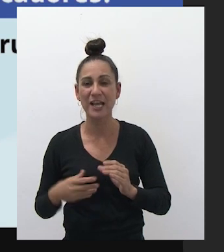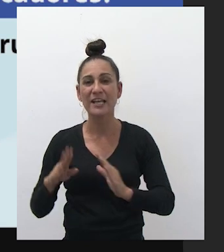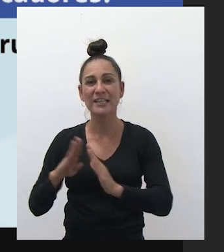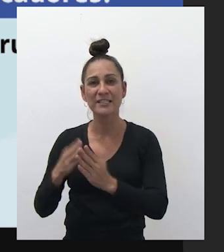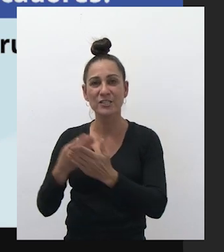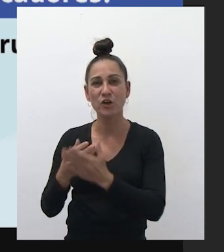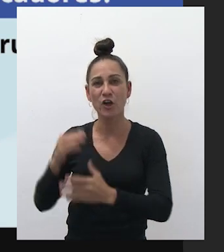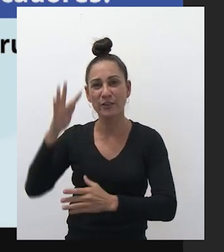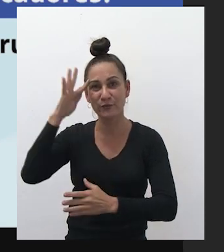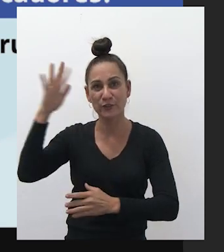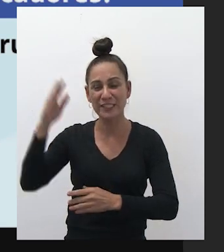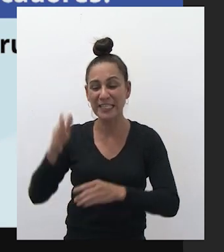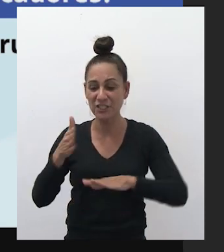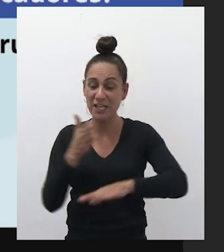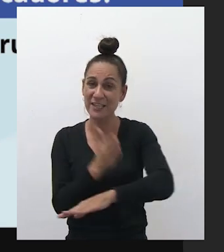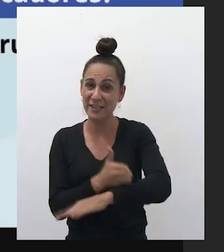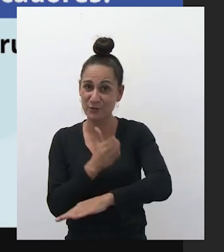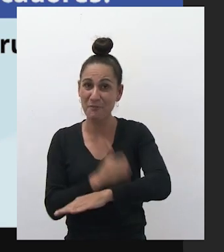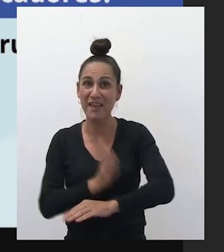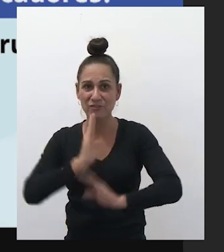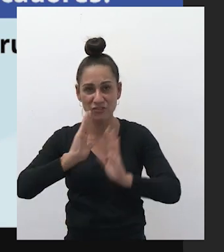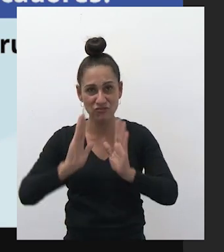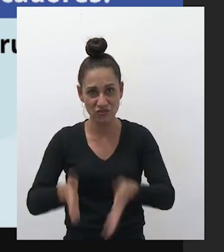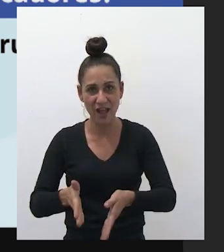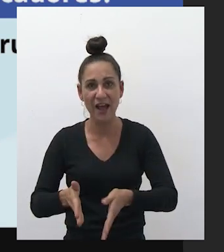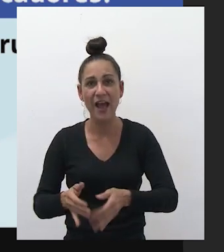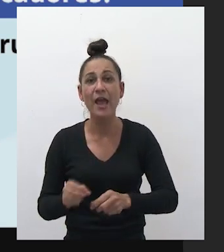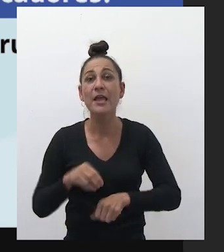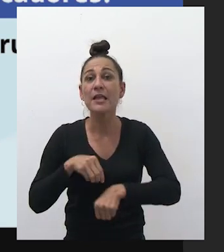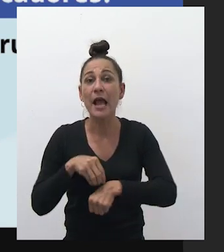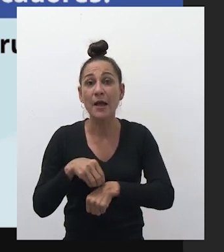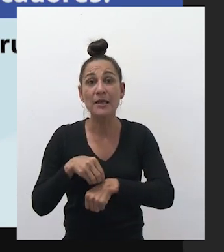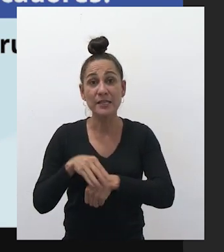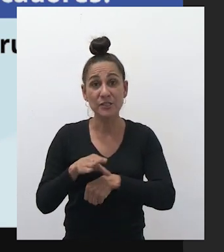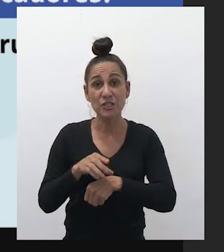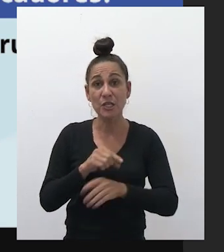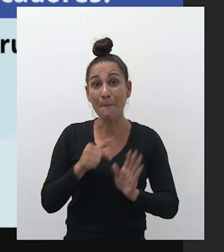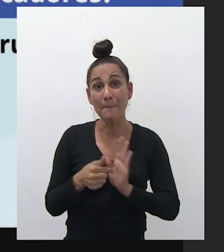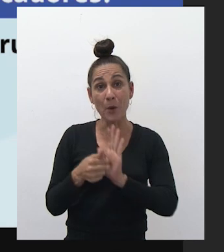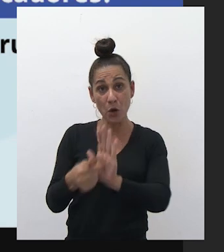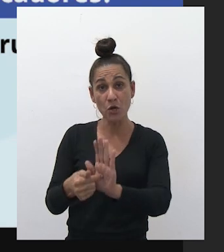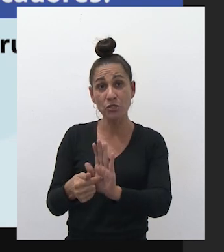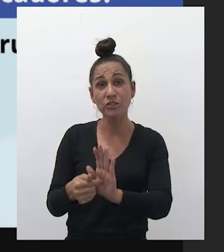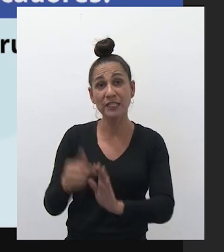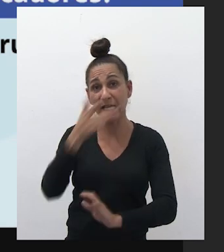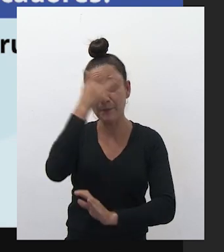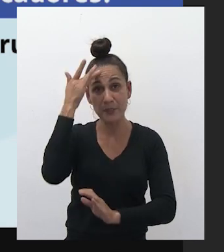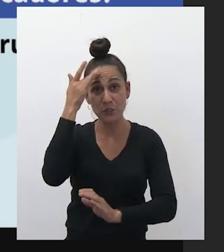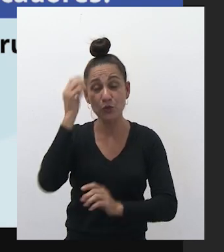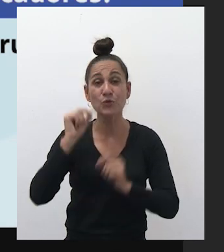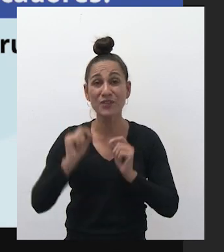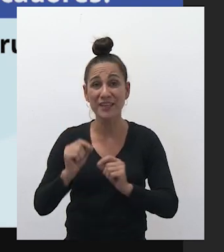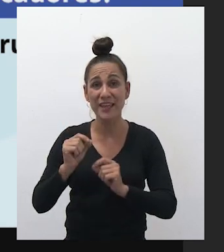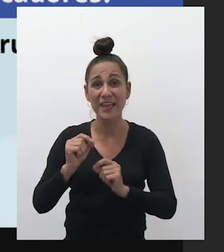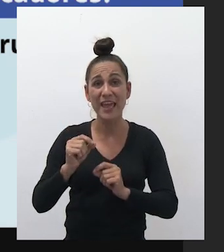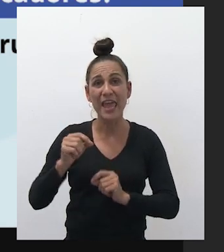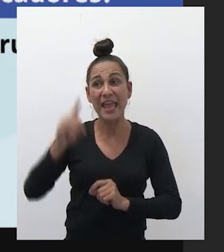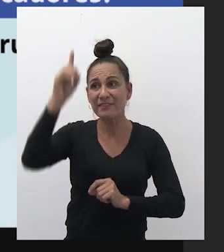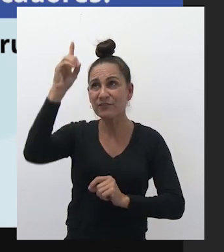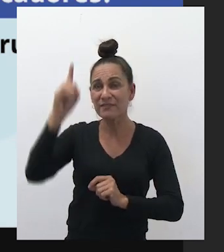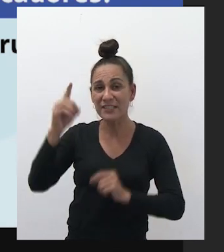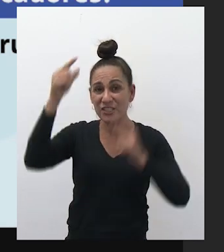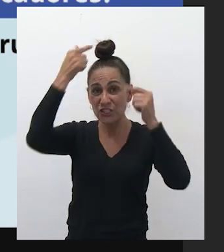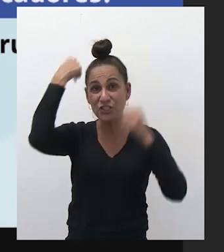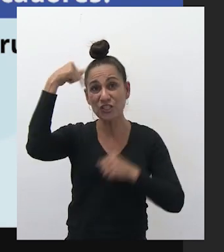a Idade Média, já apontam como inerentes à pessoa humana, que é a dignidade. Porque nós temos